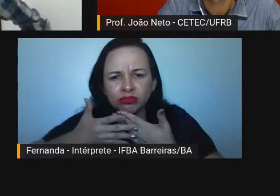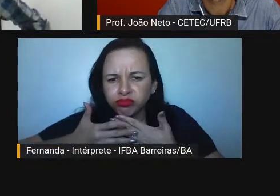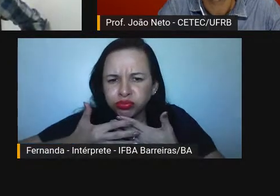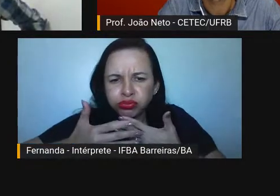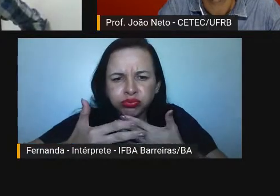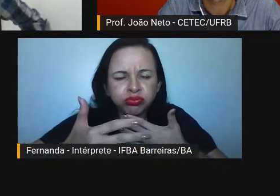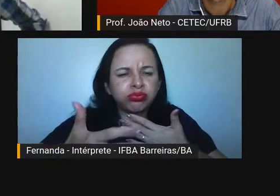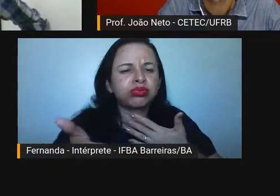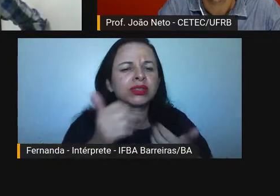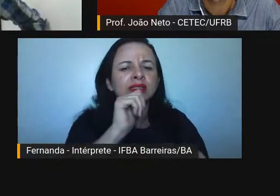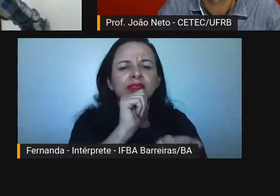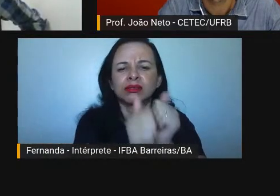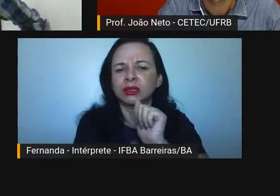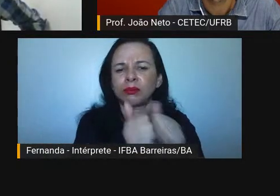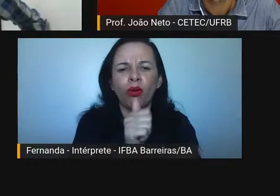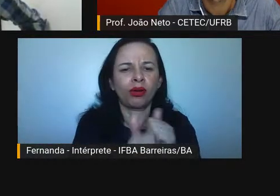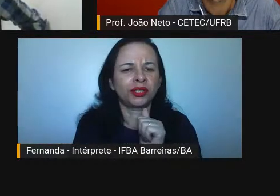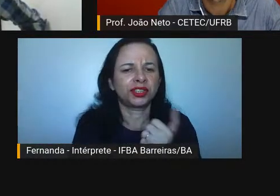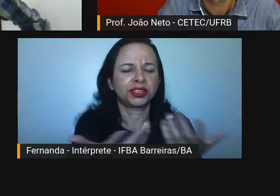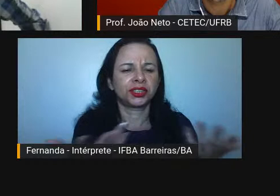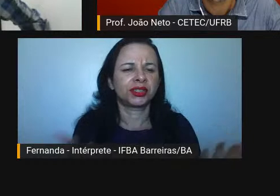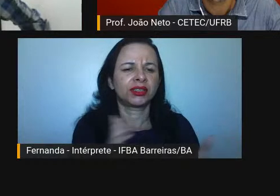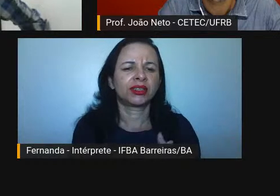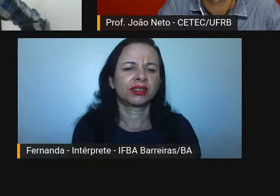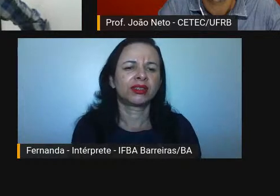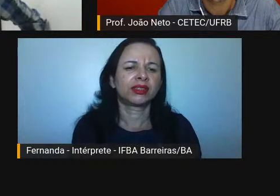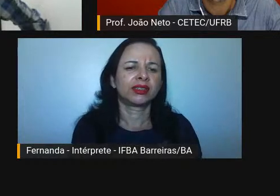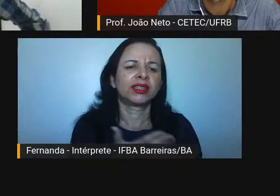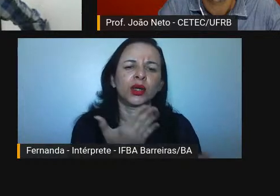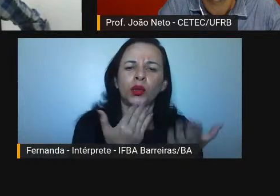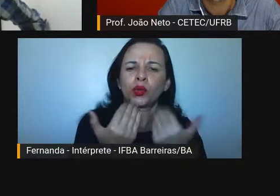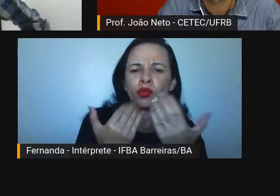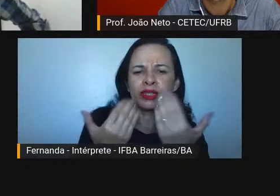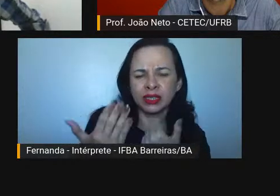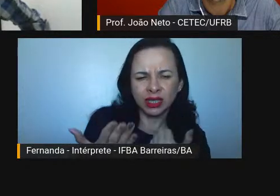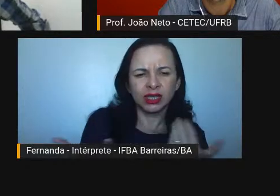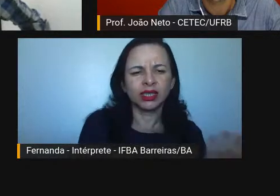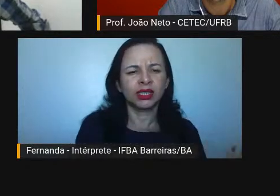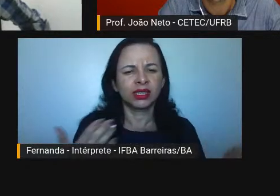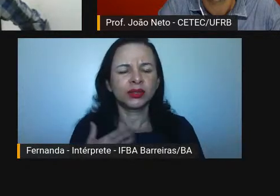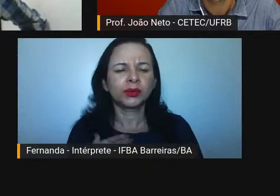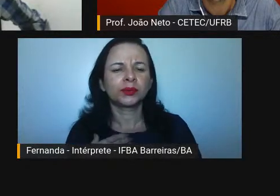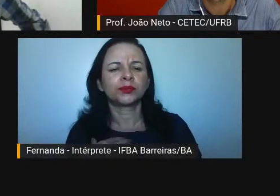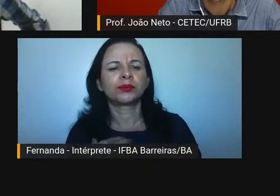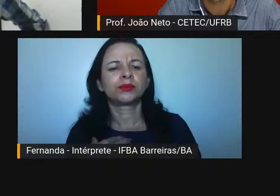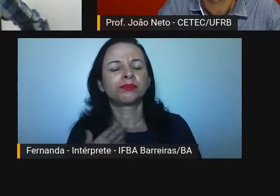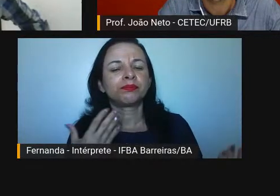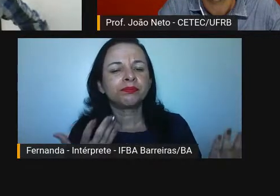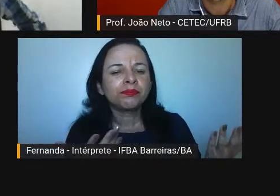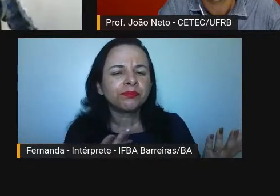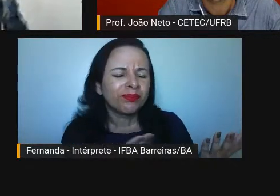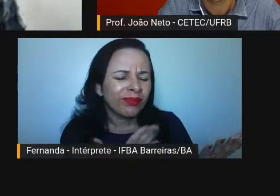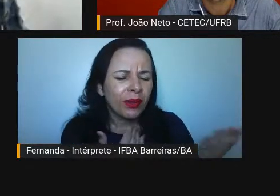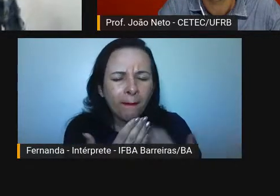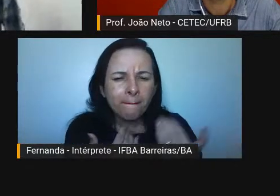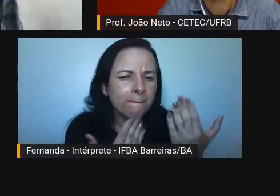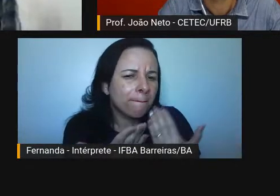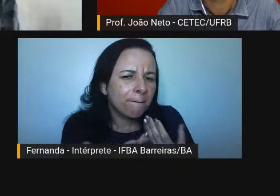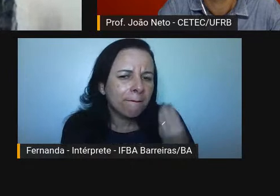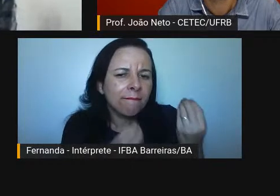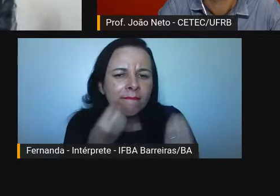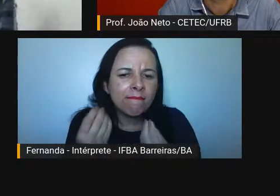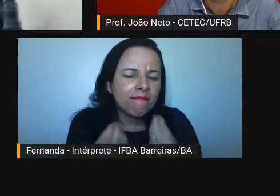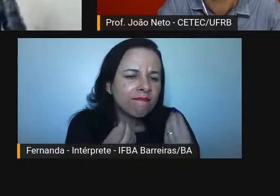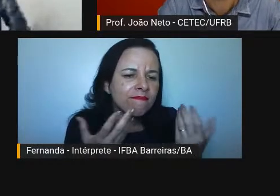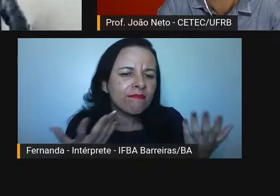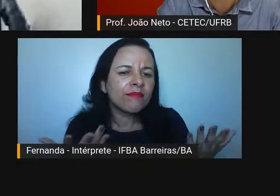Tem uma vez eu conversando com ele eu tava fazendo aula ele tinha muita facilidade para ajudou aí eu tava tentando